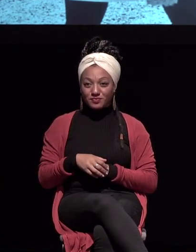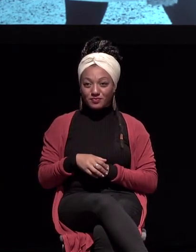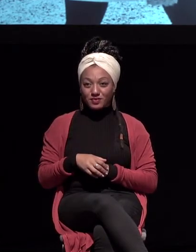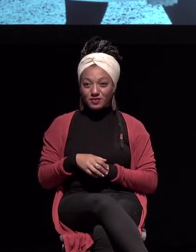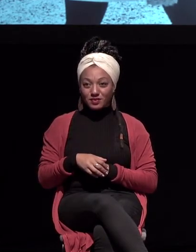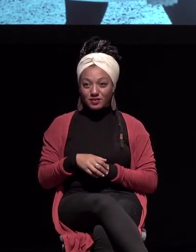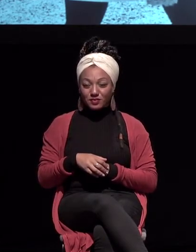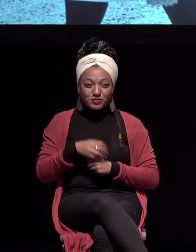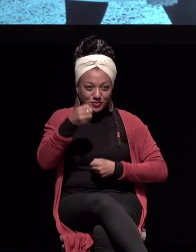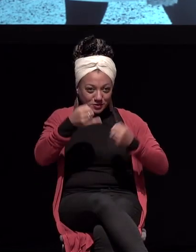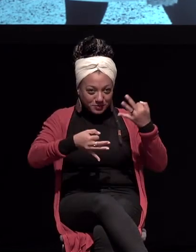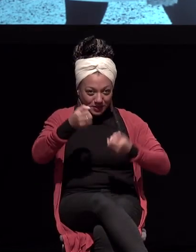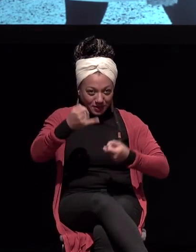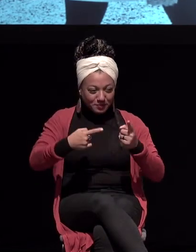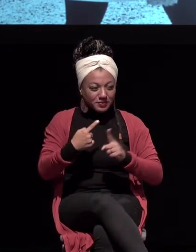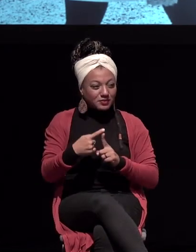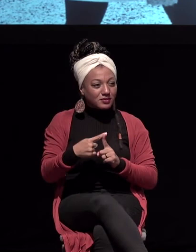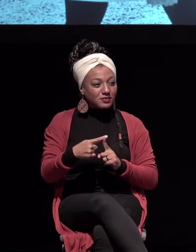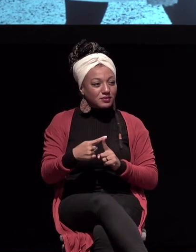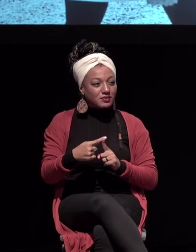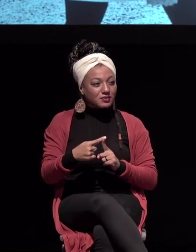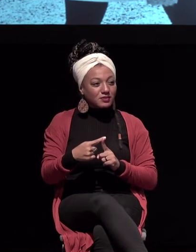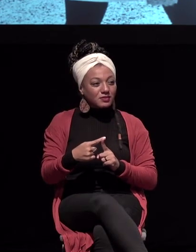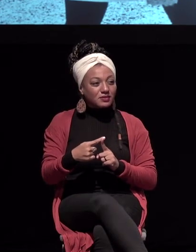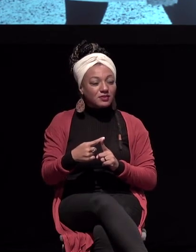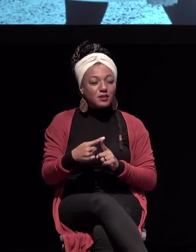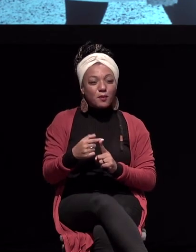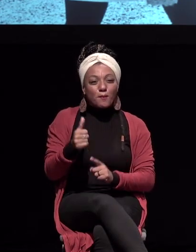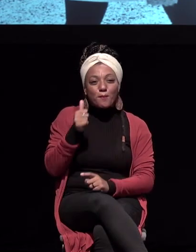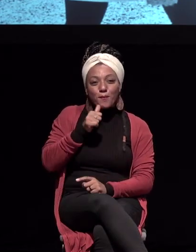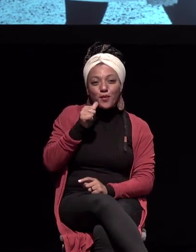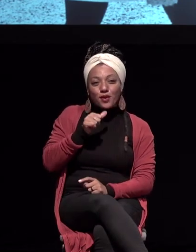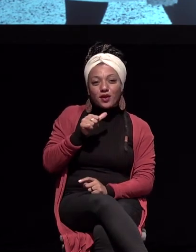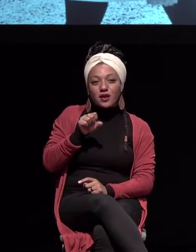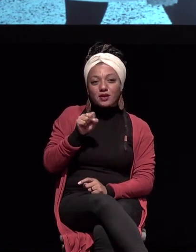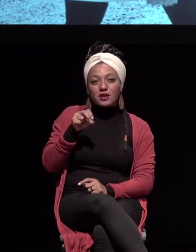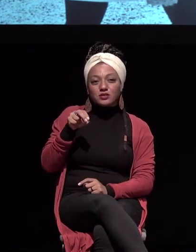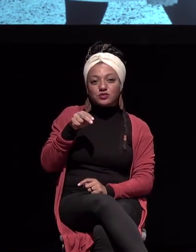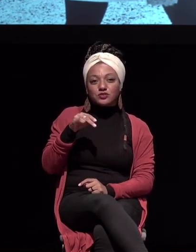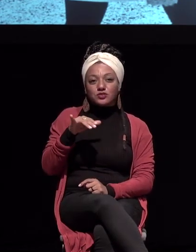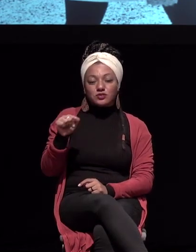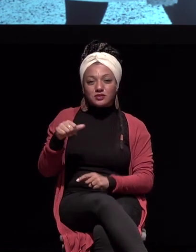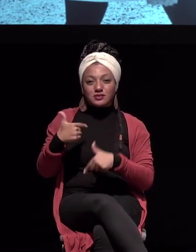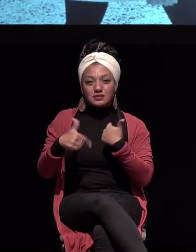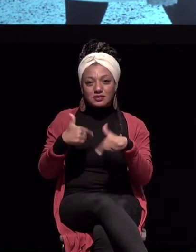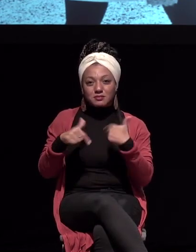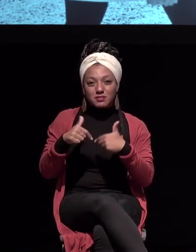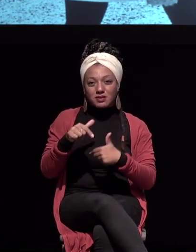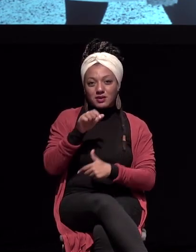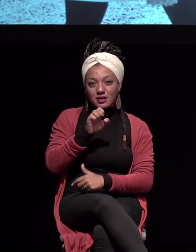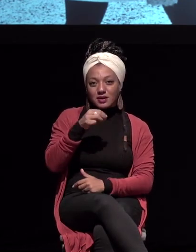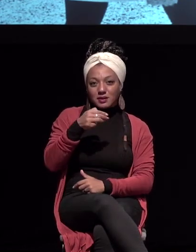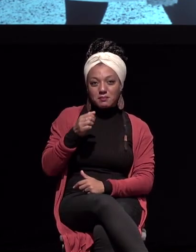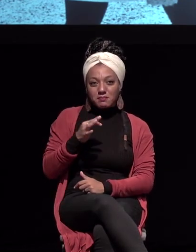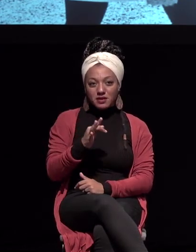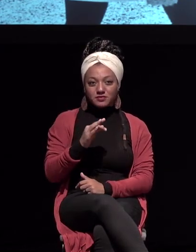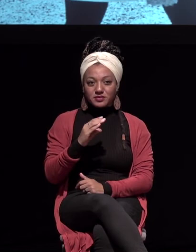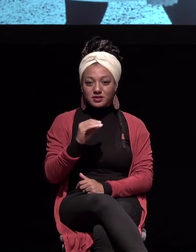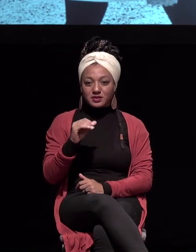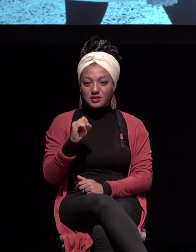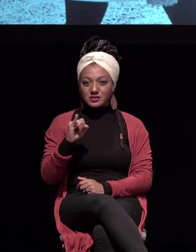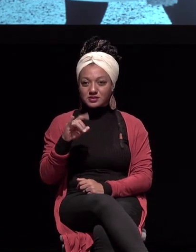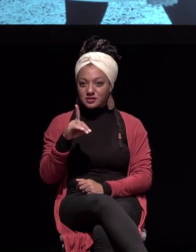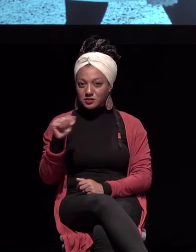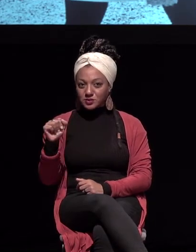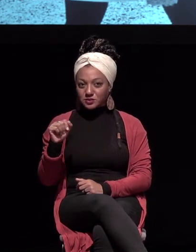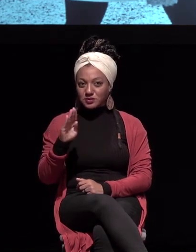aqui, porque tem uma professora que eu não sei se está aqui hoje, que é a Sônia, trabalha junto com a Caroline, que é da MF Cacilda Becker, que em 2016